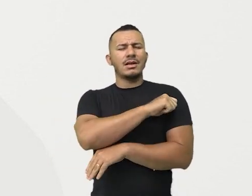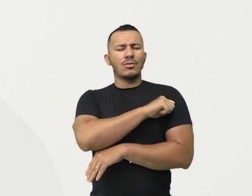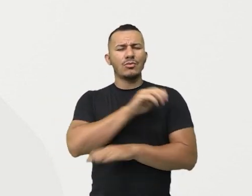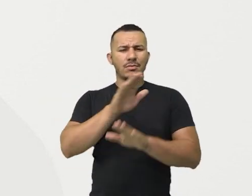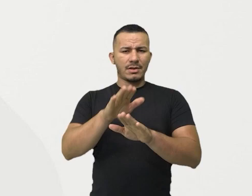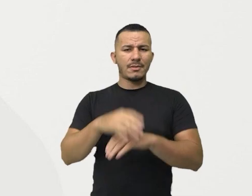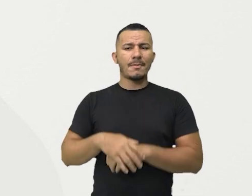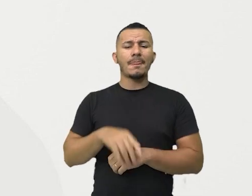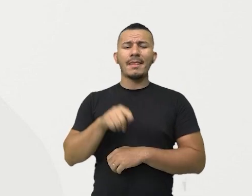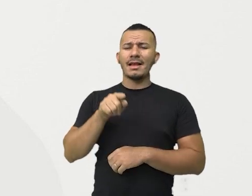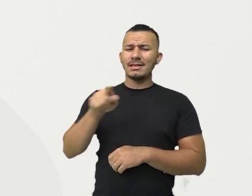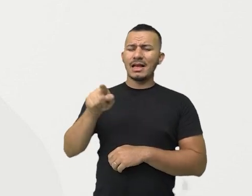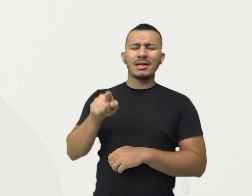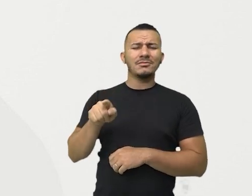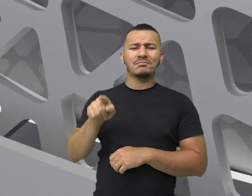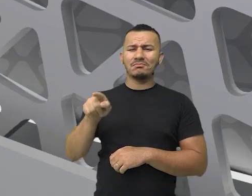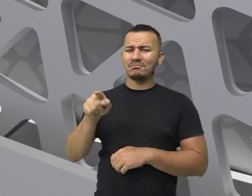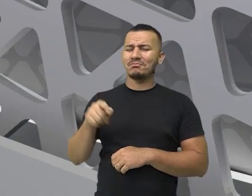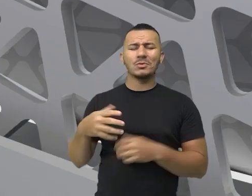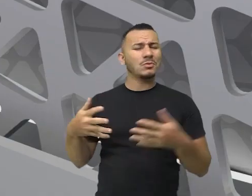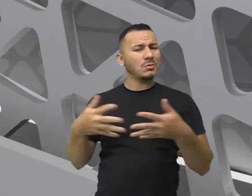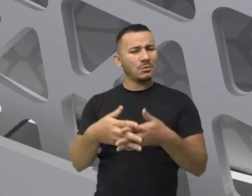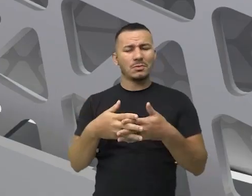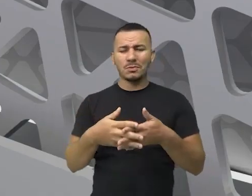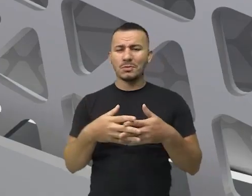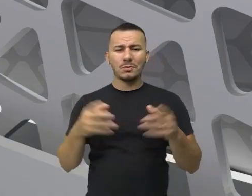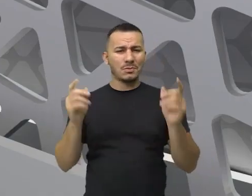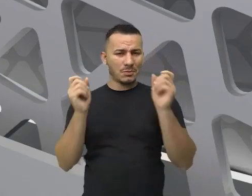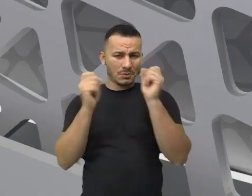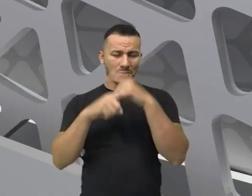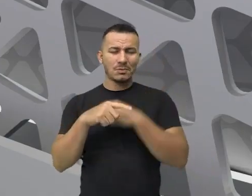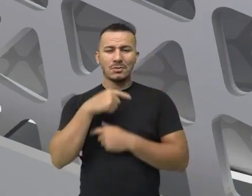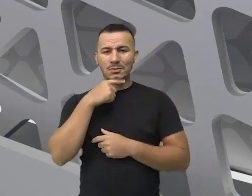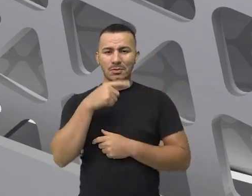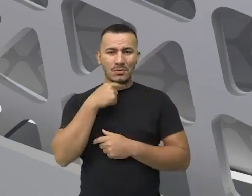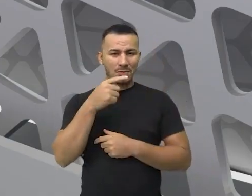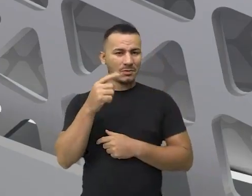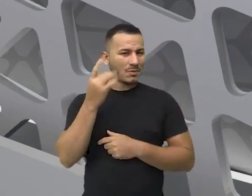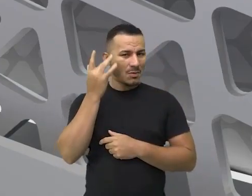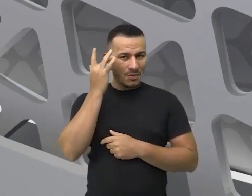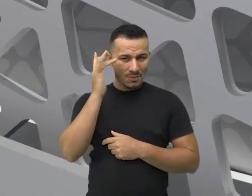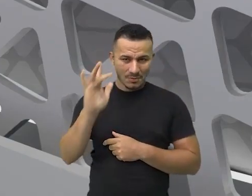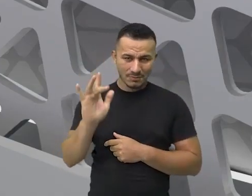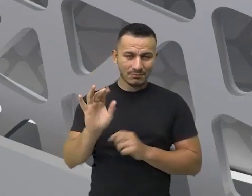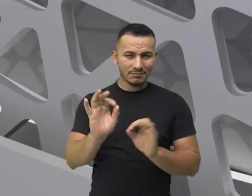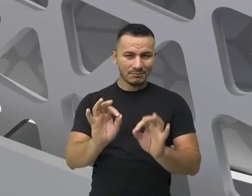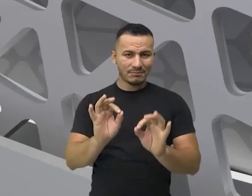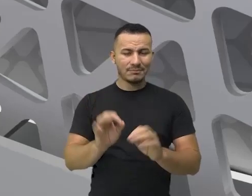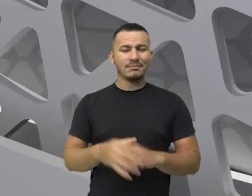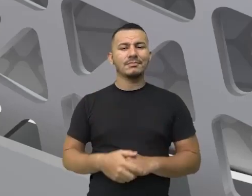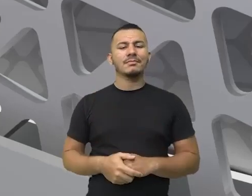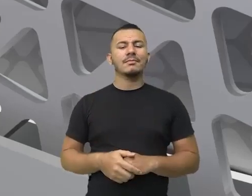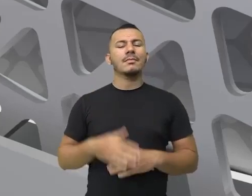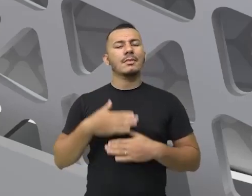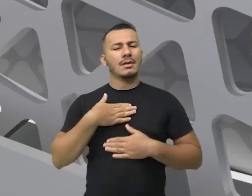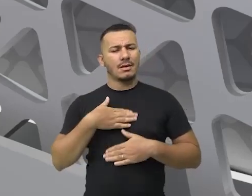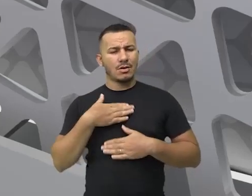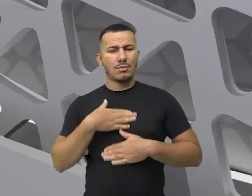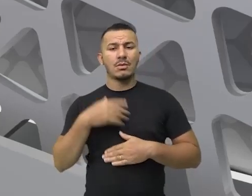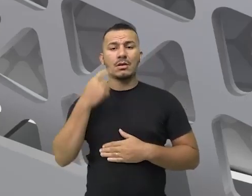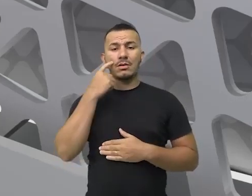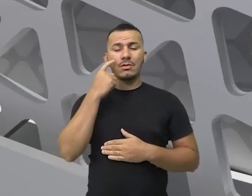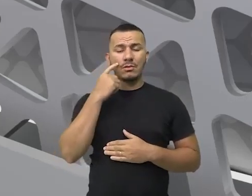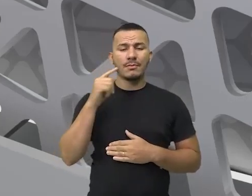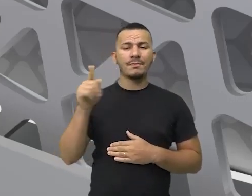professor, essa definição aí me deixou mais confuso do que tudo no mundo. São bem tranquilo. Quando